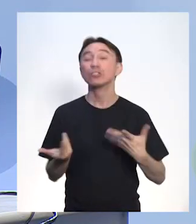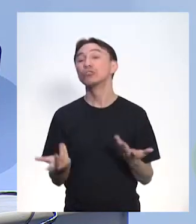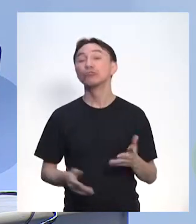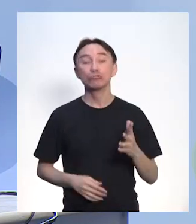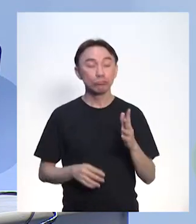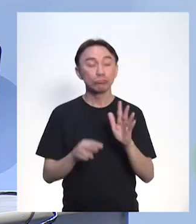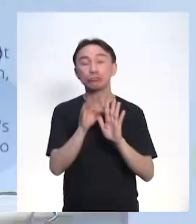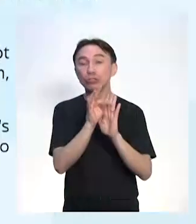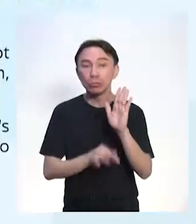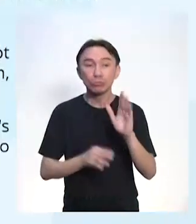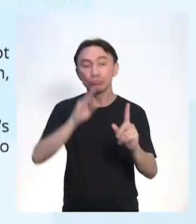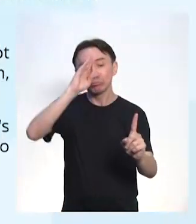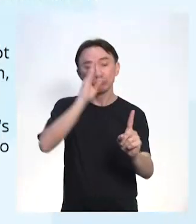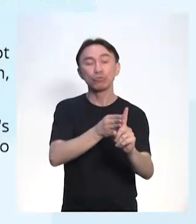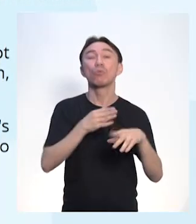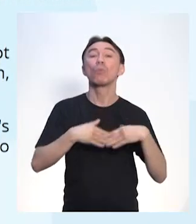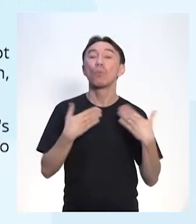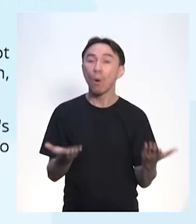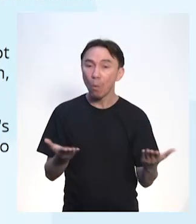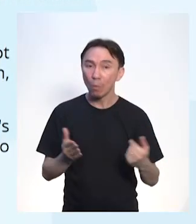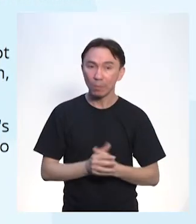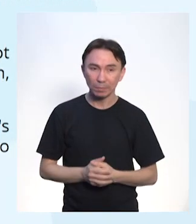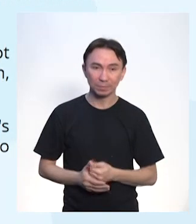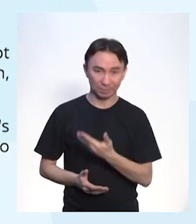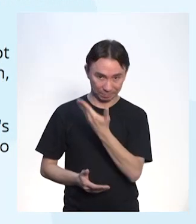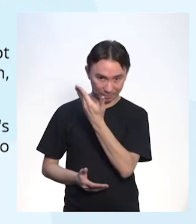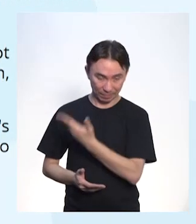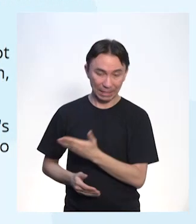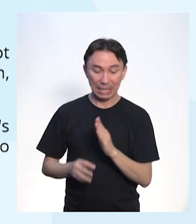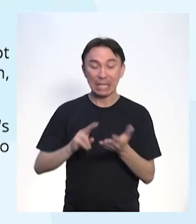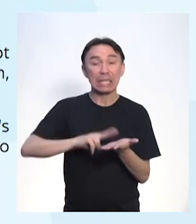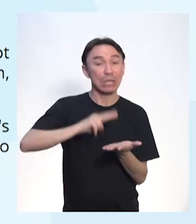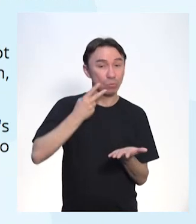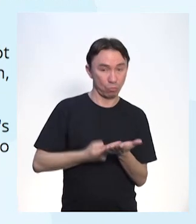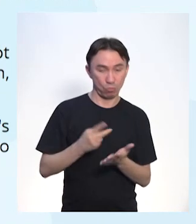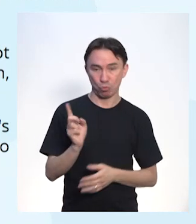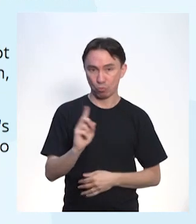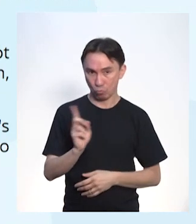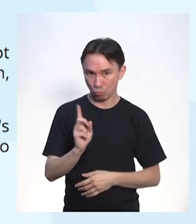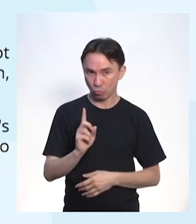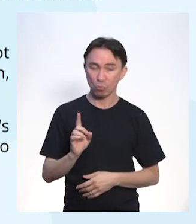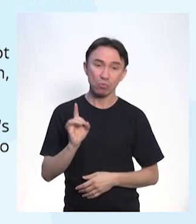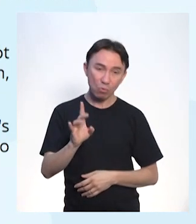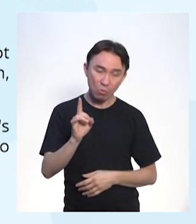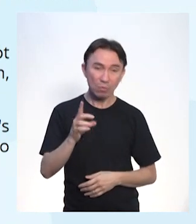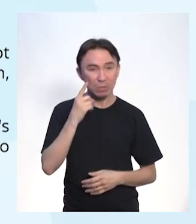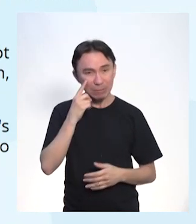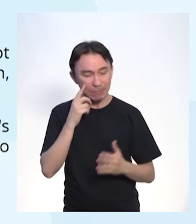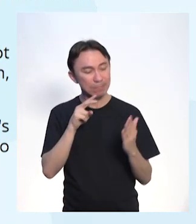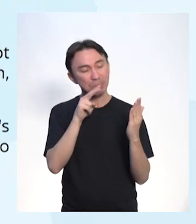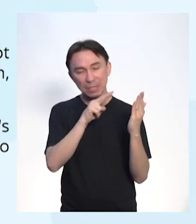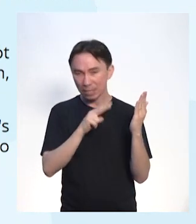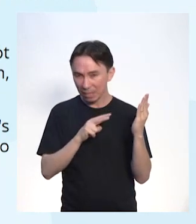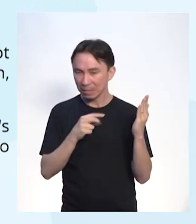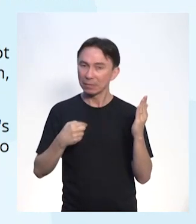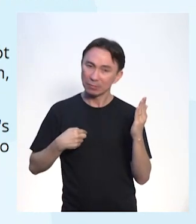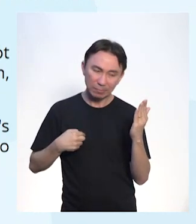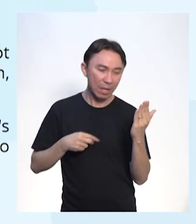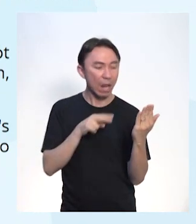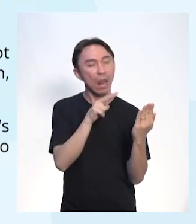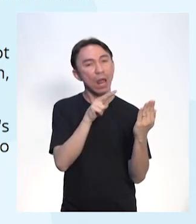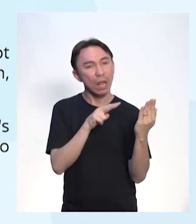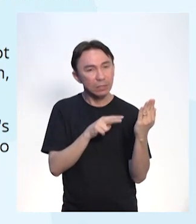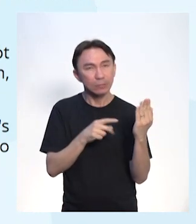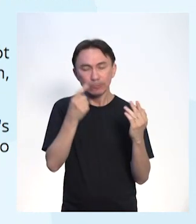fazer a leitura agora na tela. Vamos lá. Agora a gente não vai fazer a tradução, tá, Antônia? Okay. Vamos lá. Então é só vocês vão pensando aí já, enquanto eu faço a leitura, qual